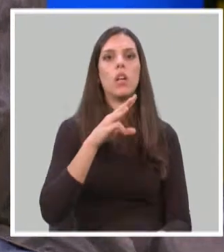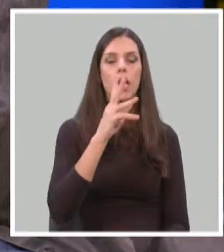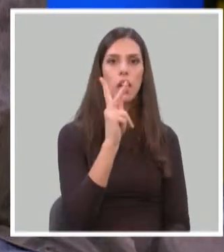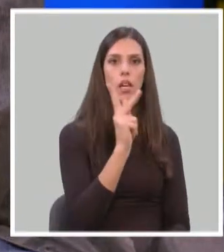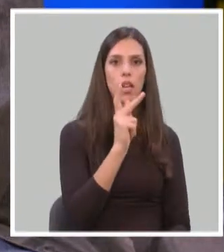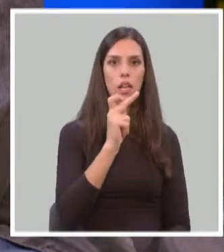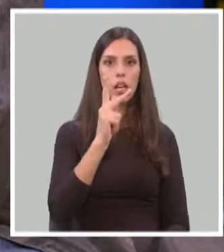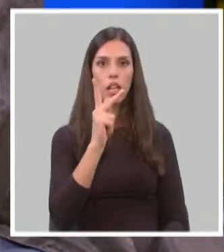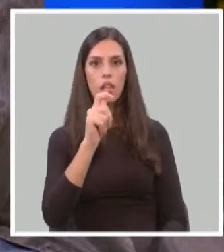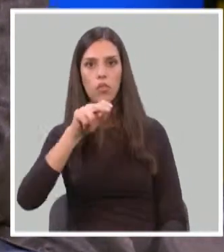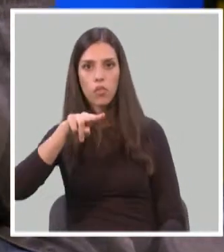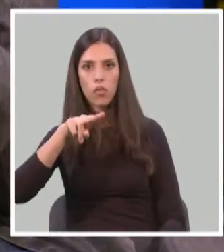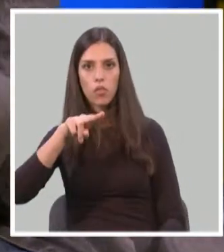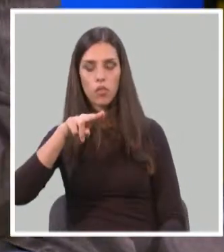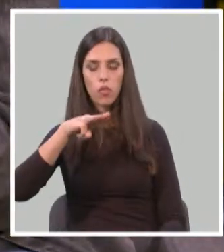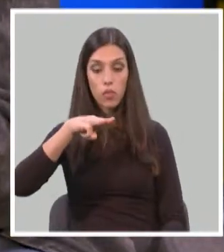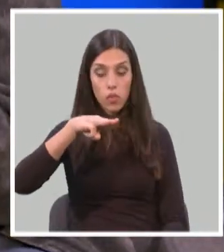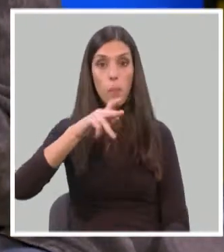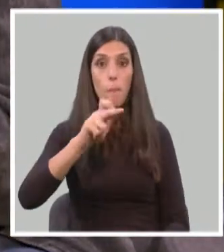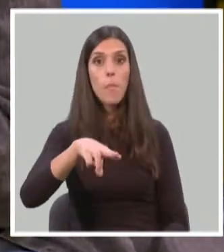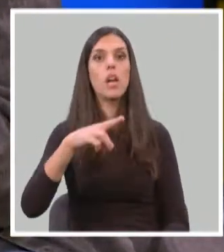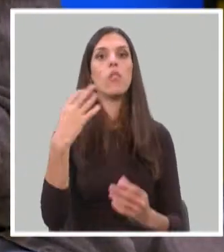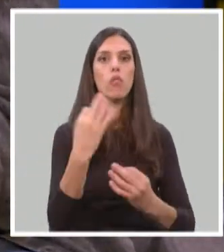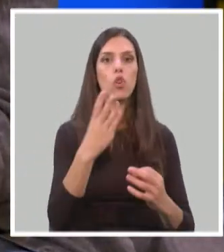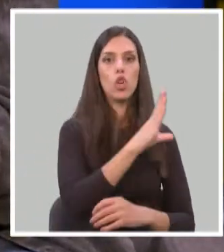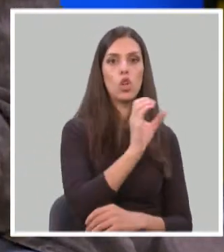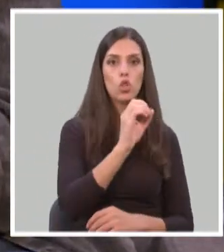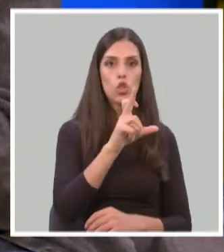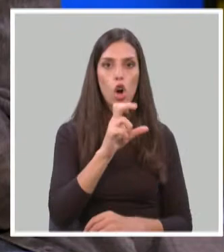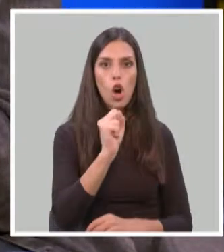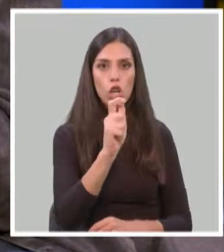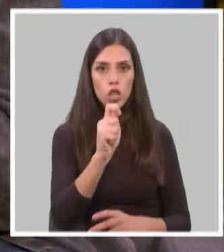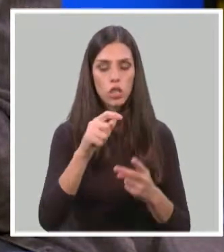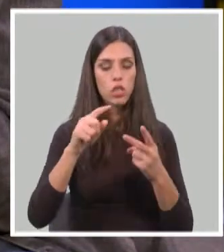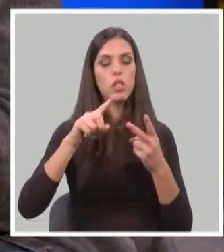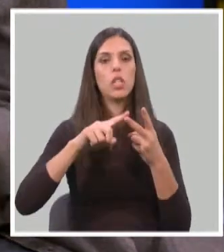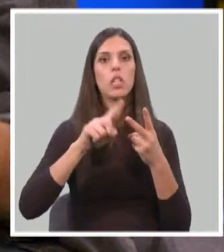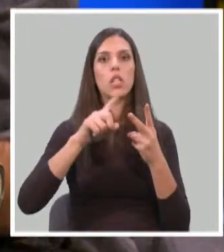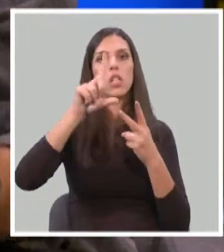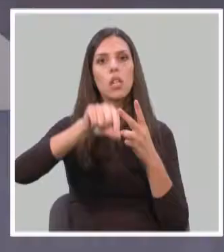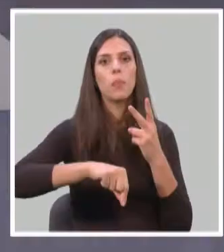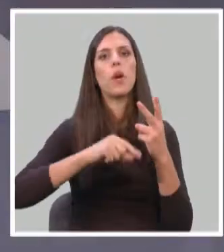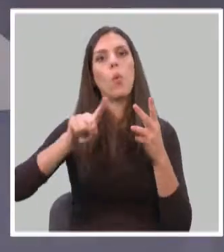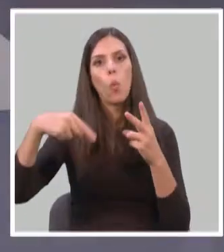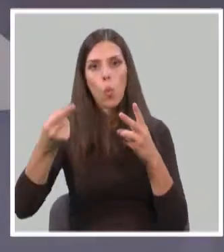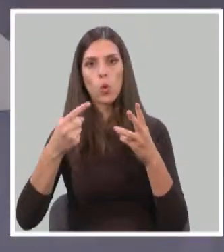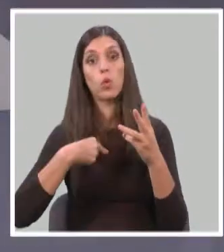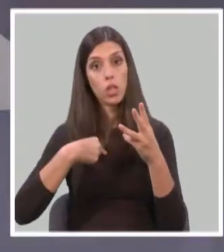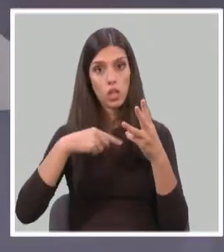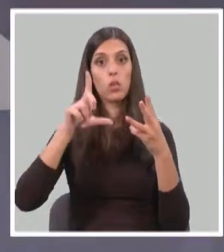chamado Caveman, que é maravilhoso, que fez o Jorge Morato, fez o Manuel Marques e fiz eu, e então eu